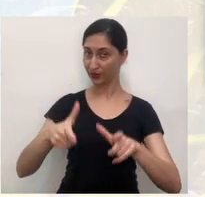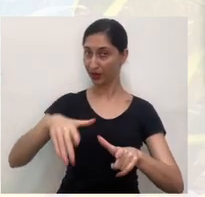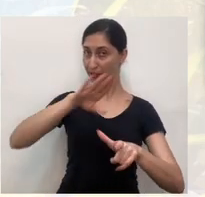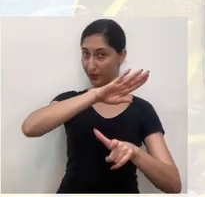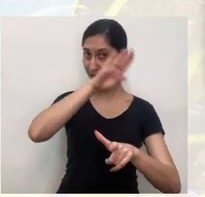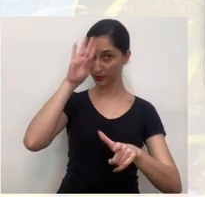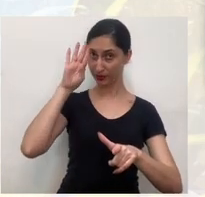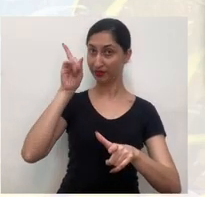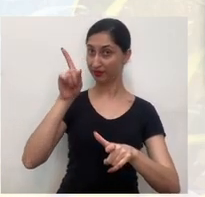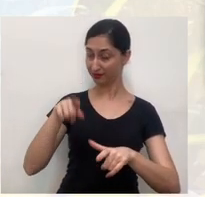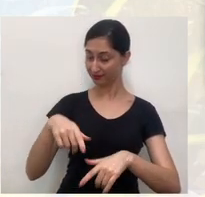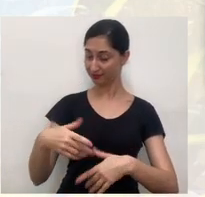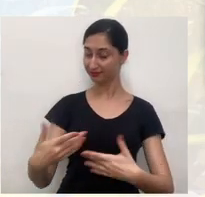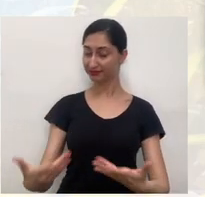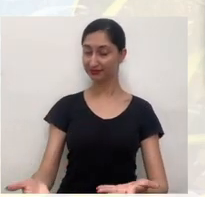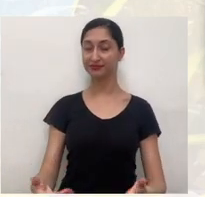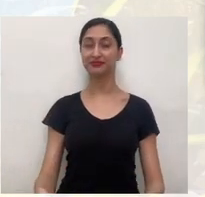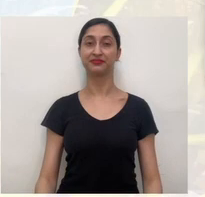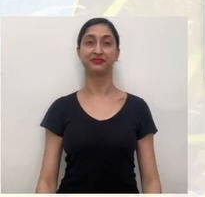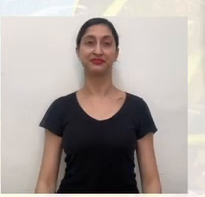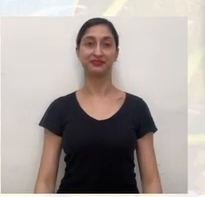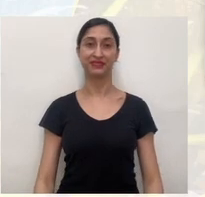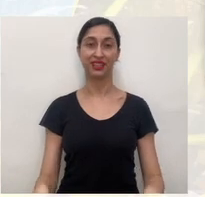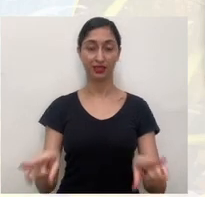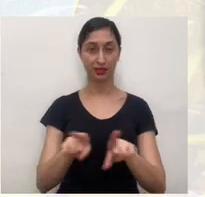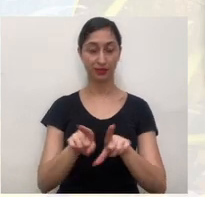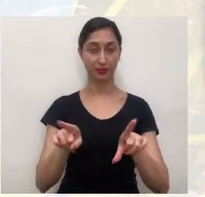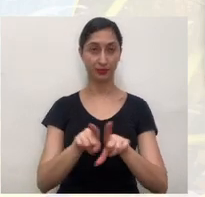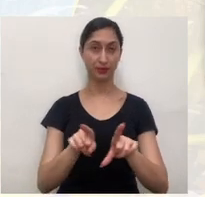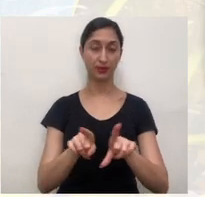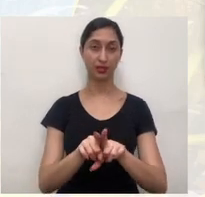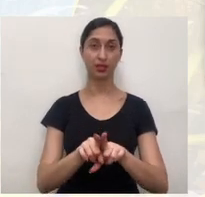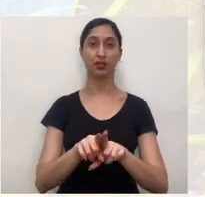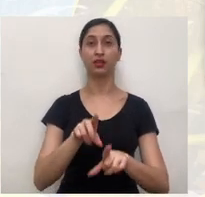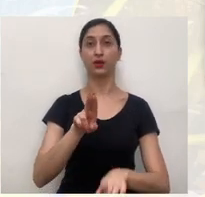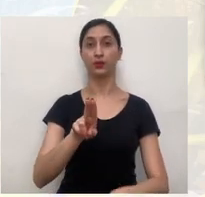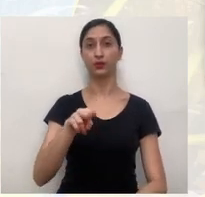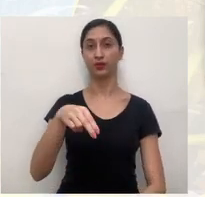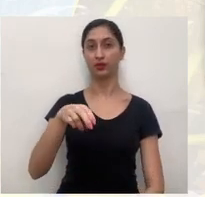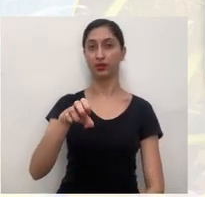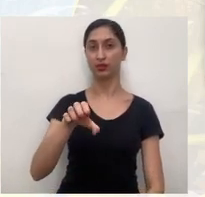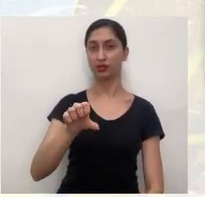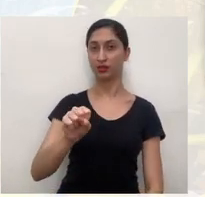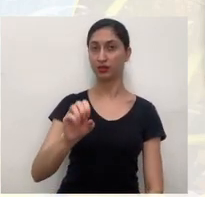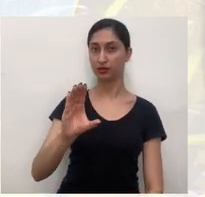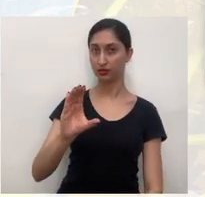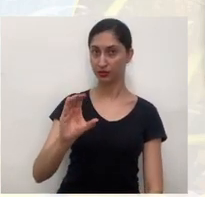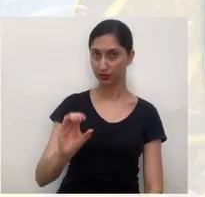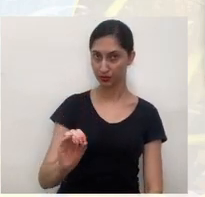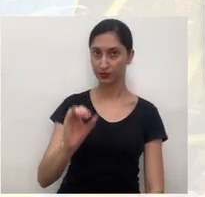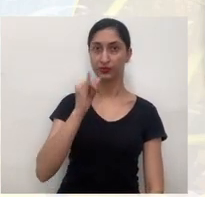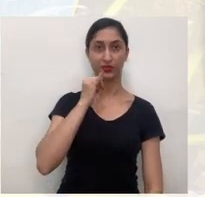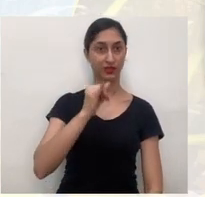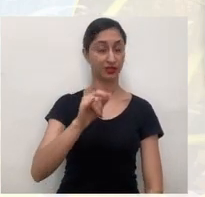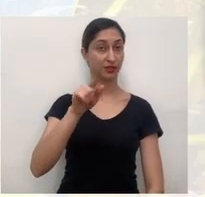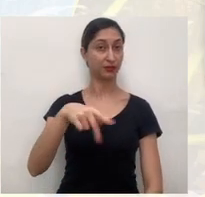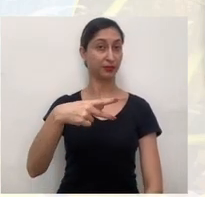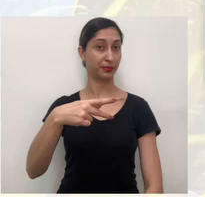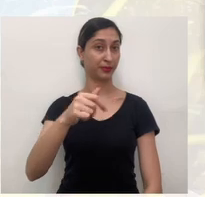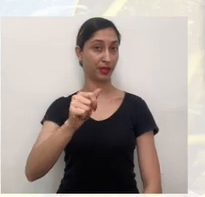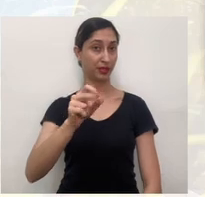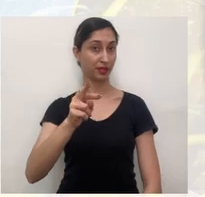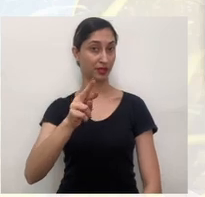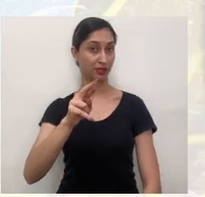O ganho pelo sítio, assim, a designação pela Unesco de patrimônio também da humanidade